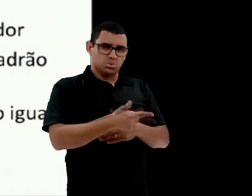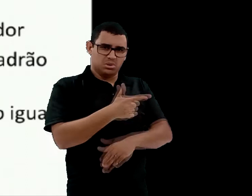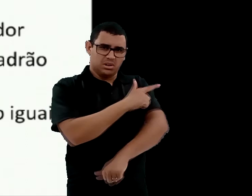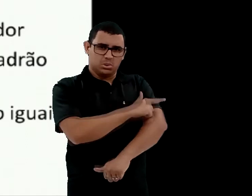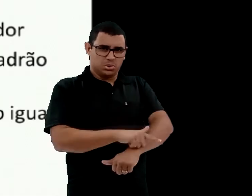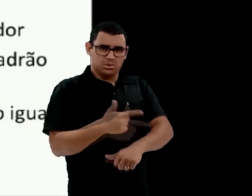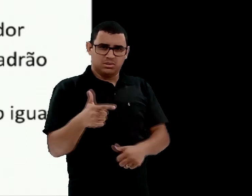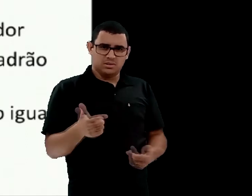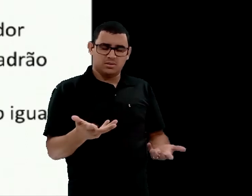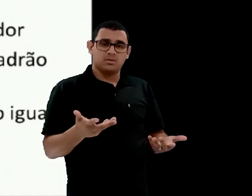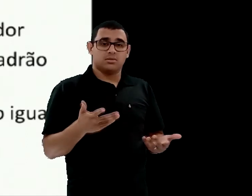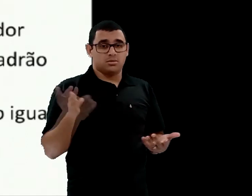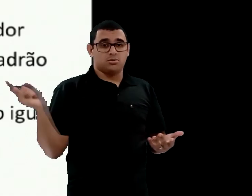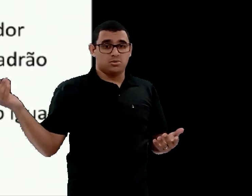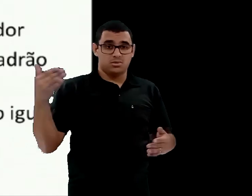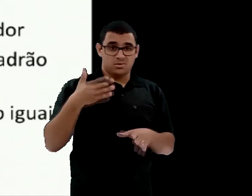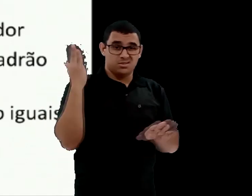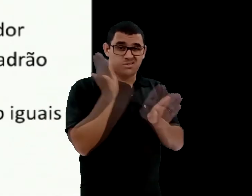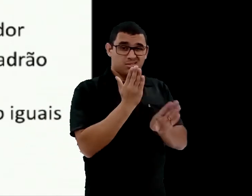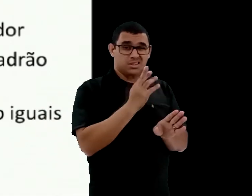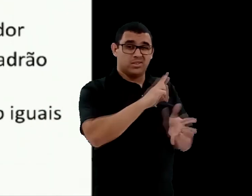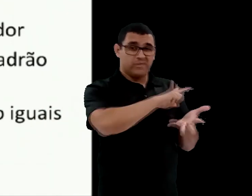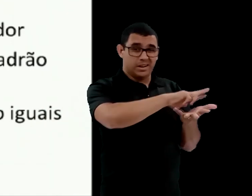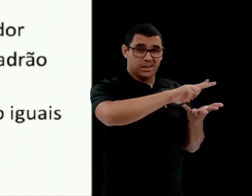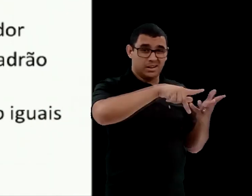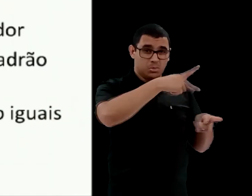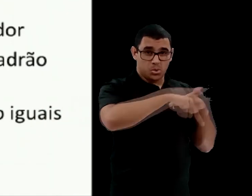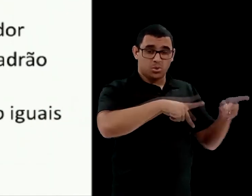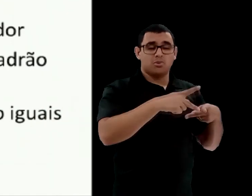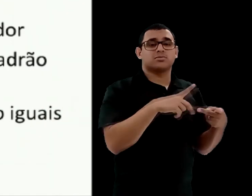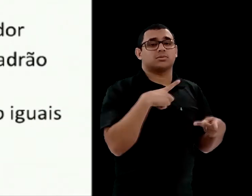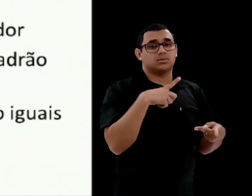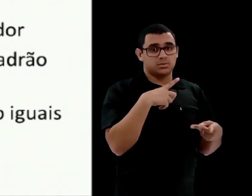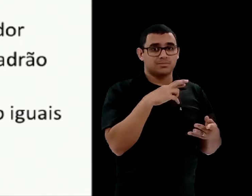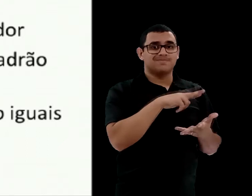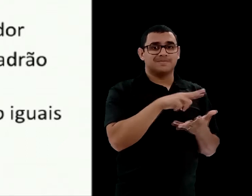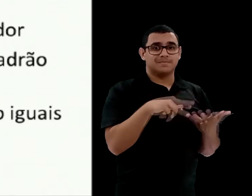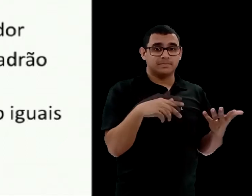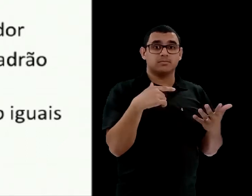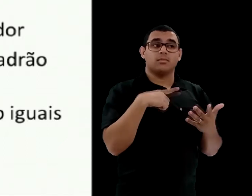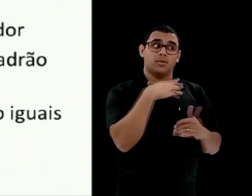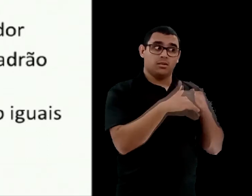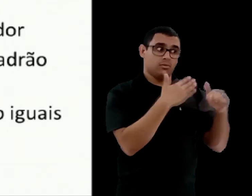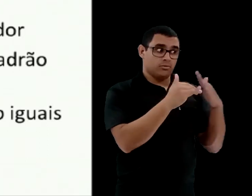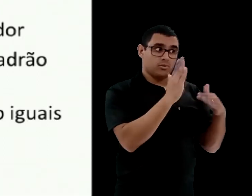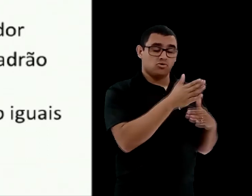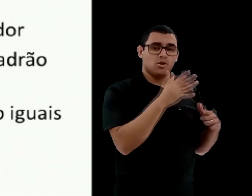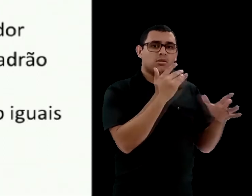diversos povos, como os maias, os incas, astecas. Esses povos apresentavam grande grau de